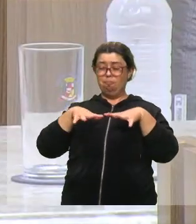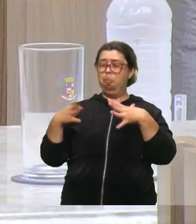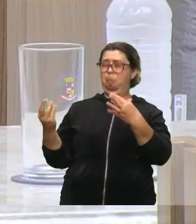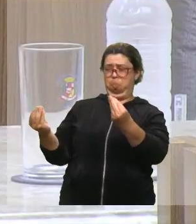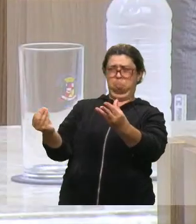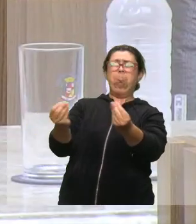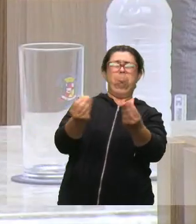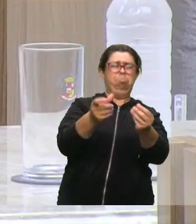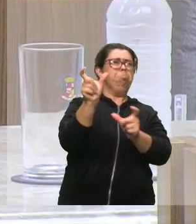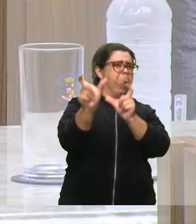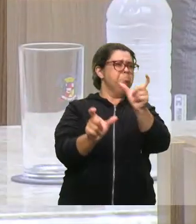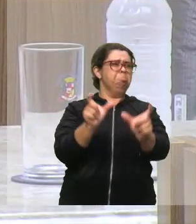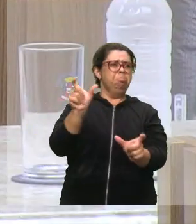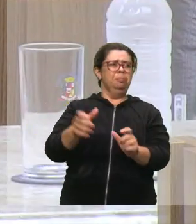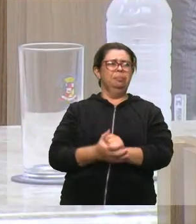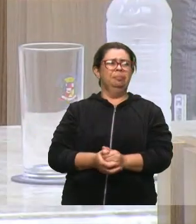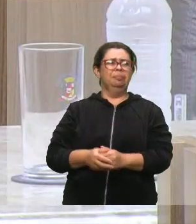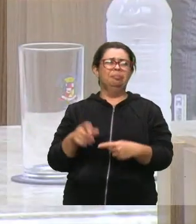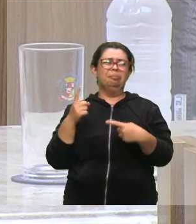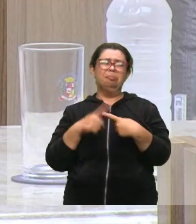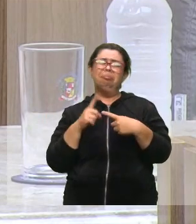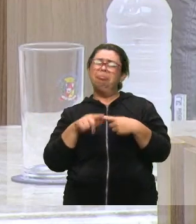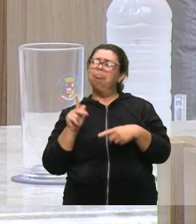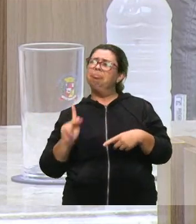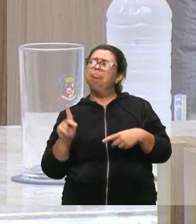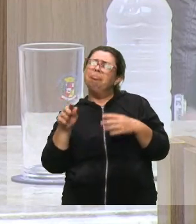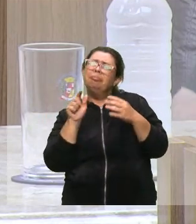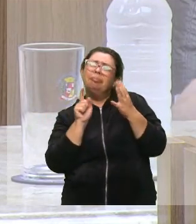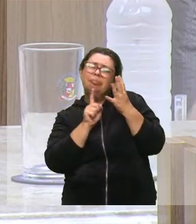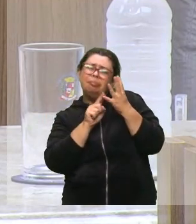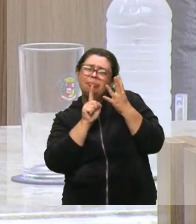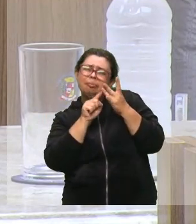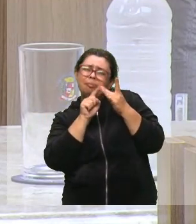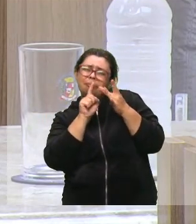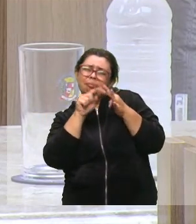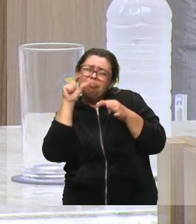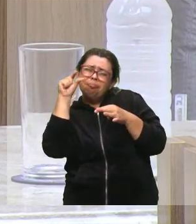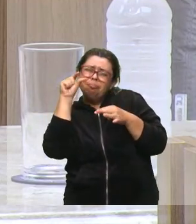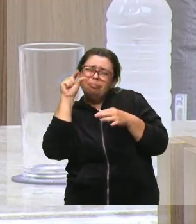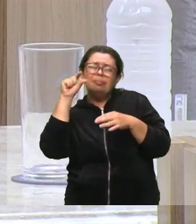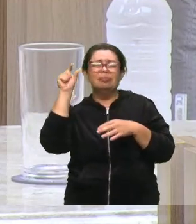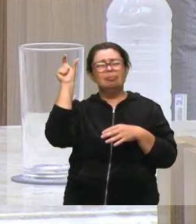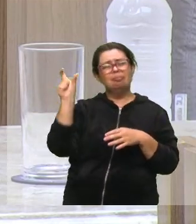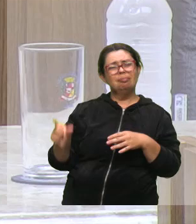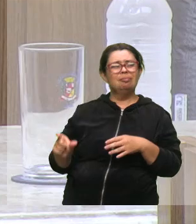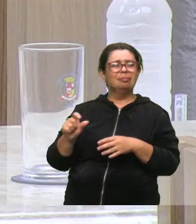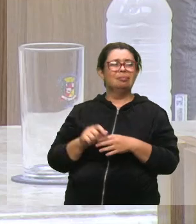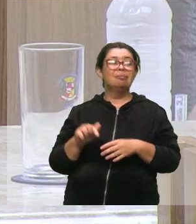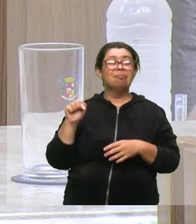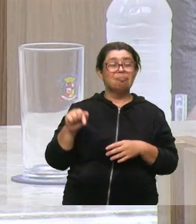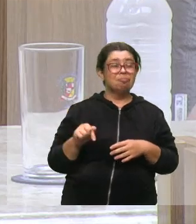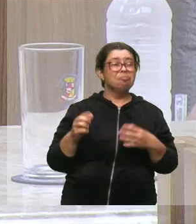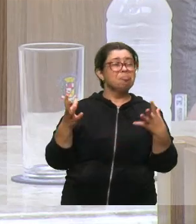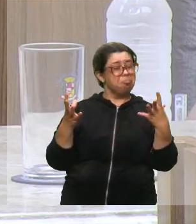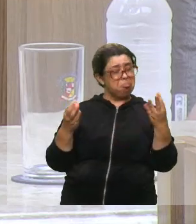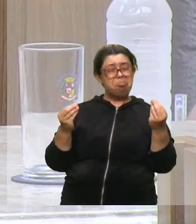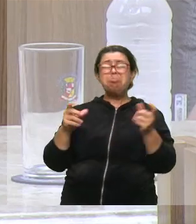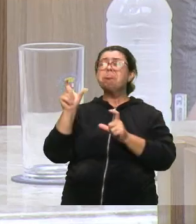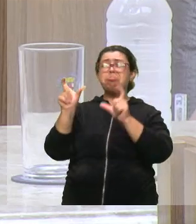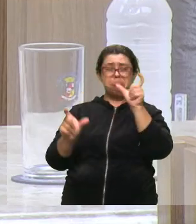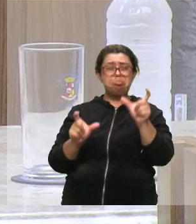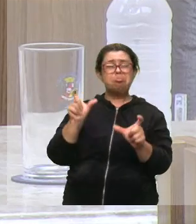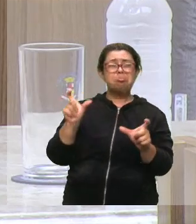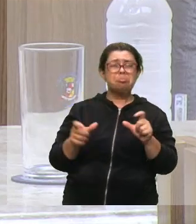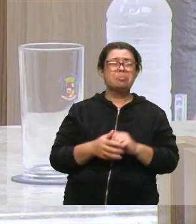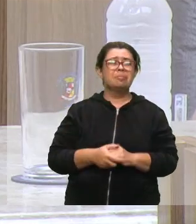porque normalmente dá para contar nos dedos de uma mão, não é isso, Fernando? Né? E hoje nós estamos vendo todo mundo. Tomara